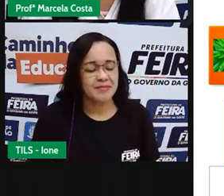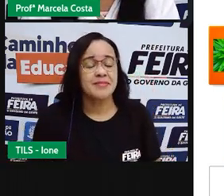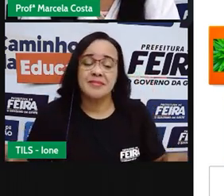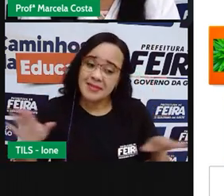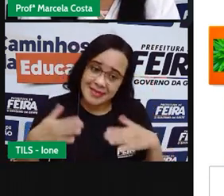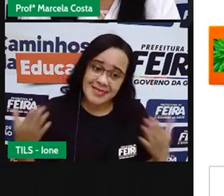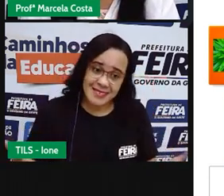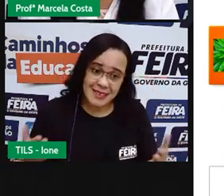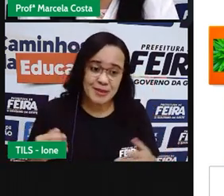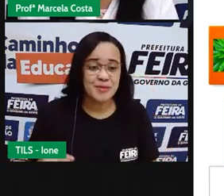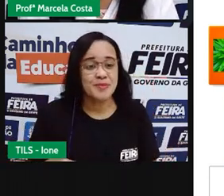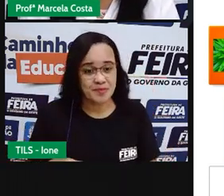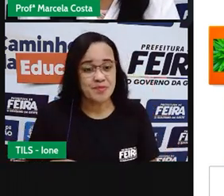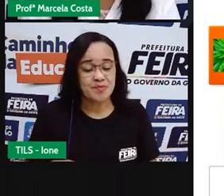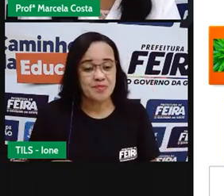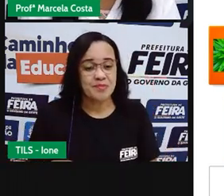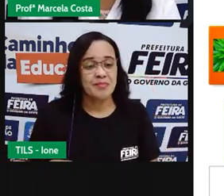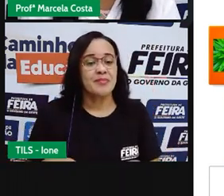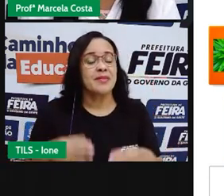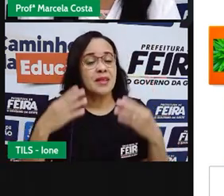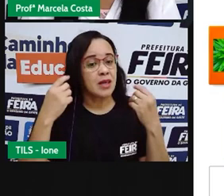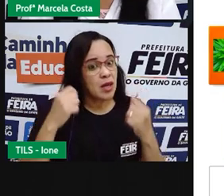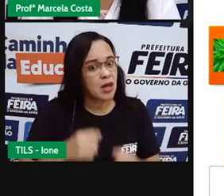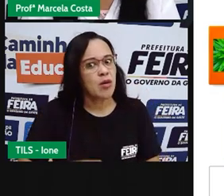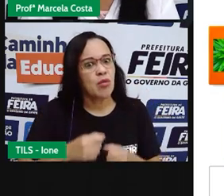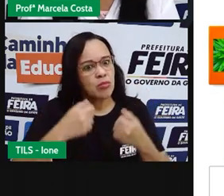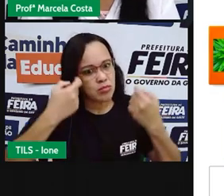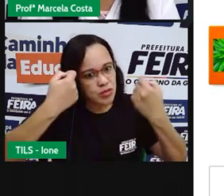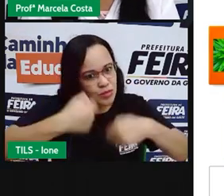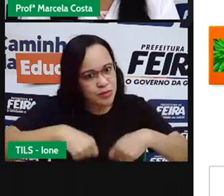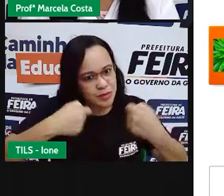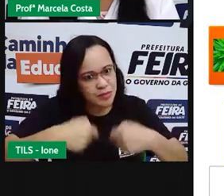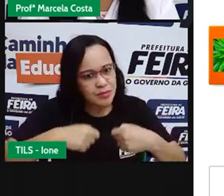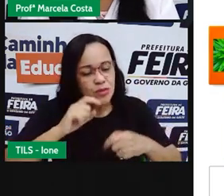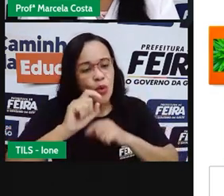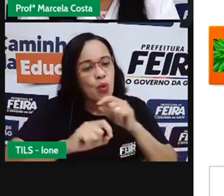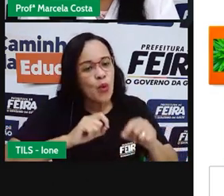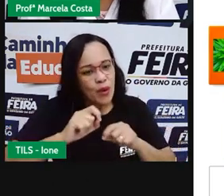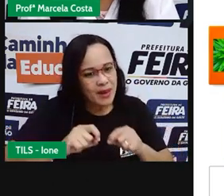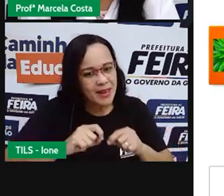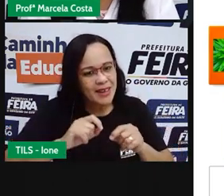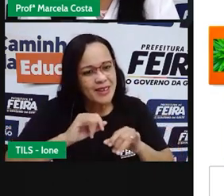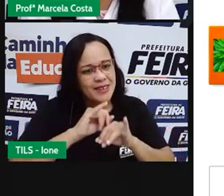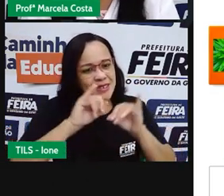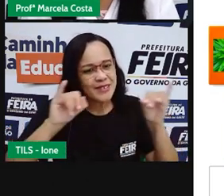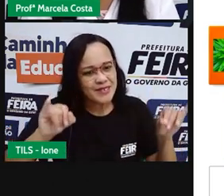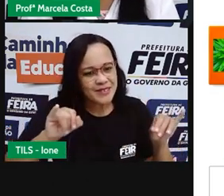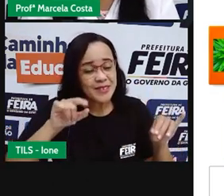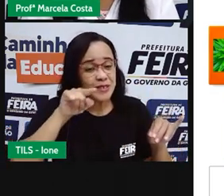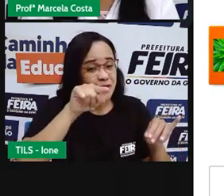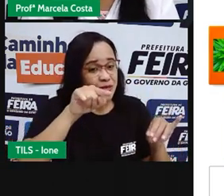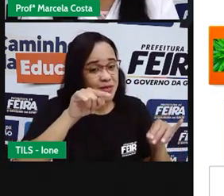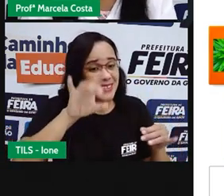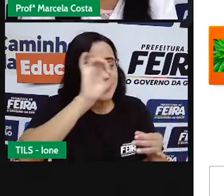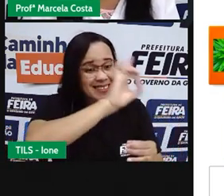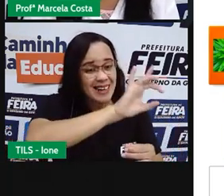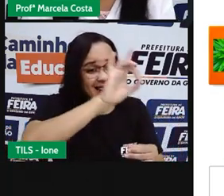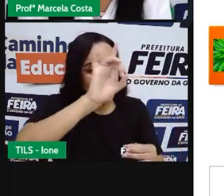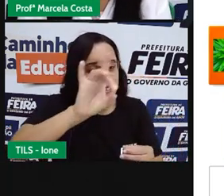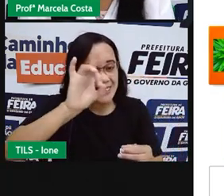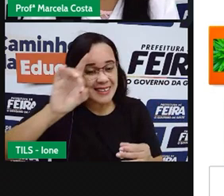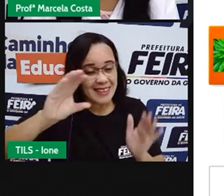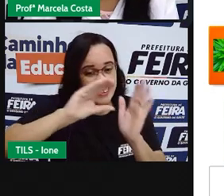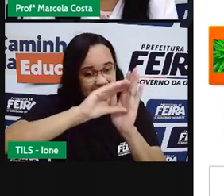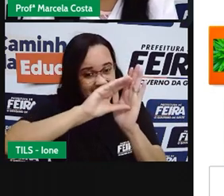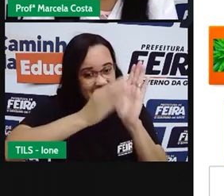Pois é. Por isso que eu digo para vocês, reafirmo. Cada coisa tem uma característica específica. Podem